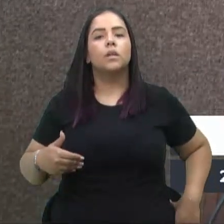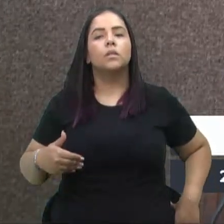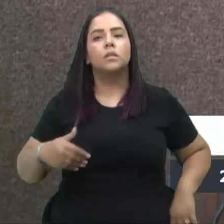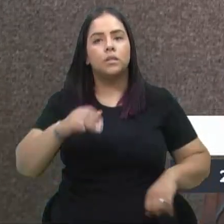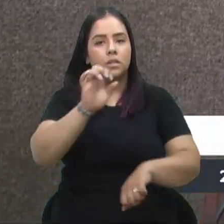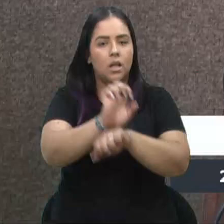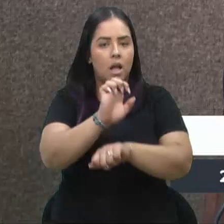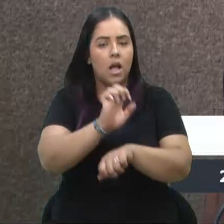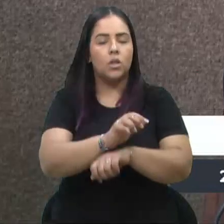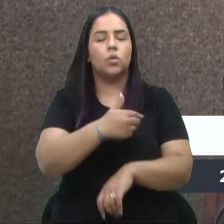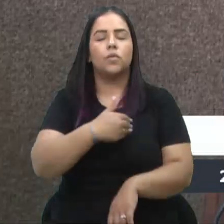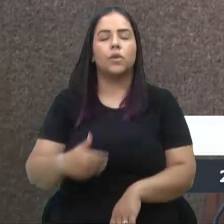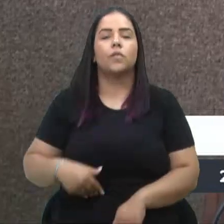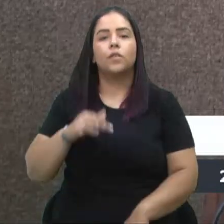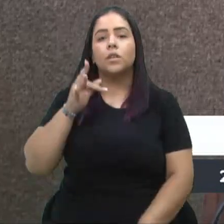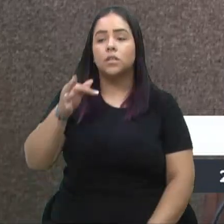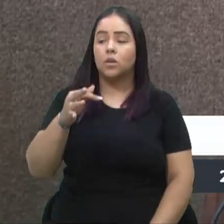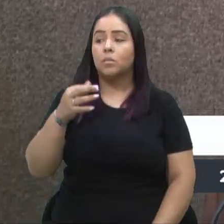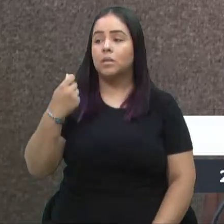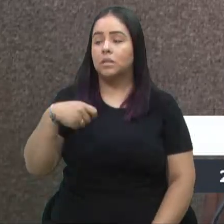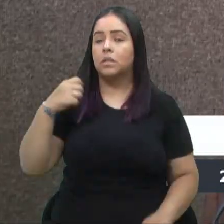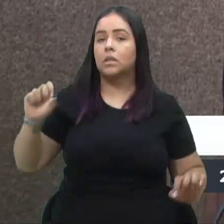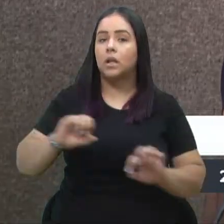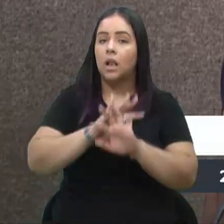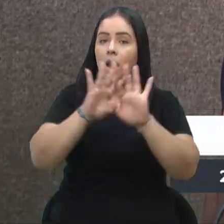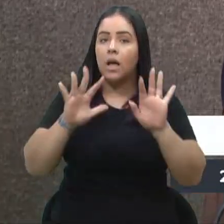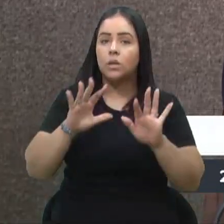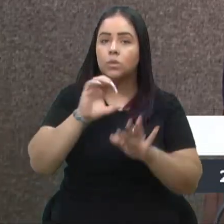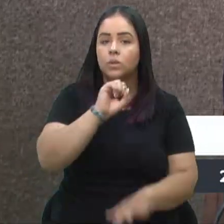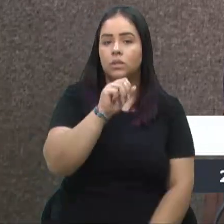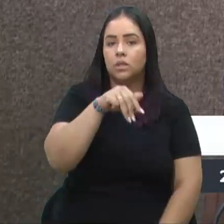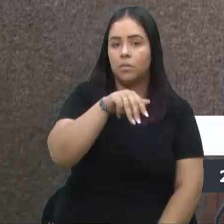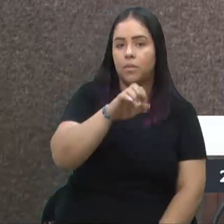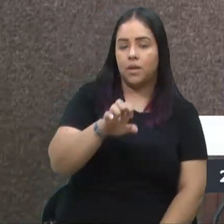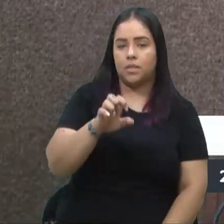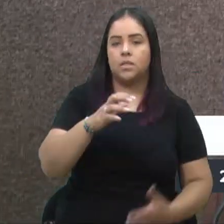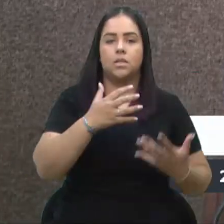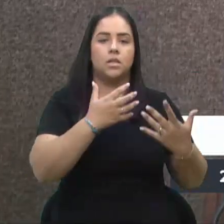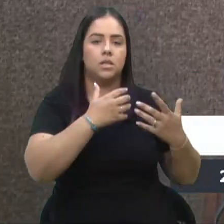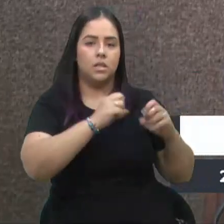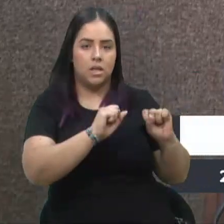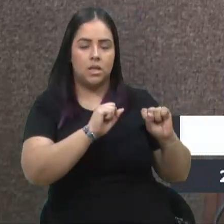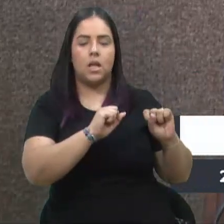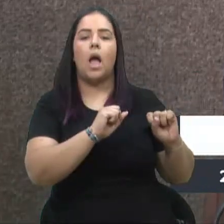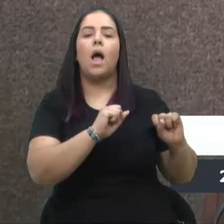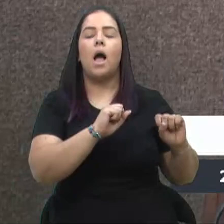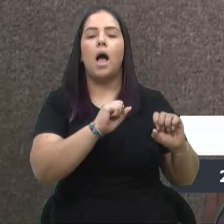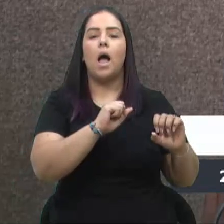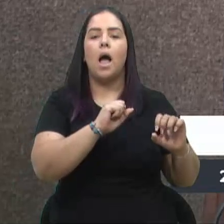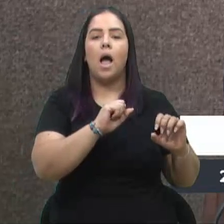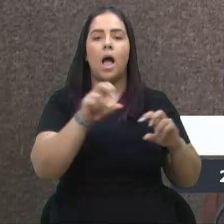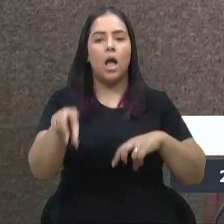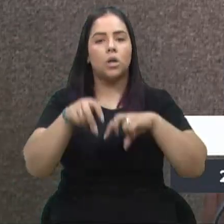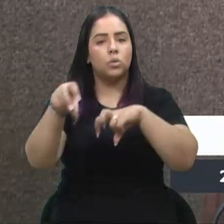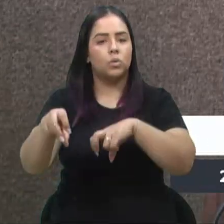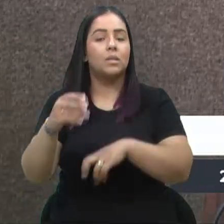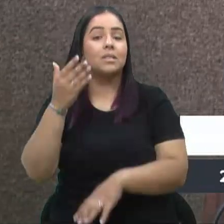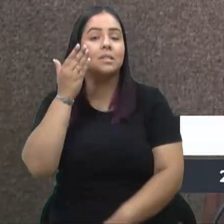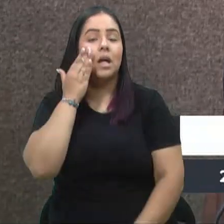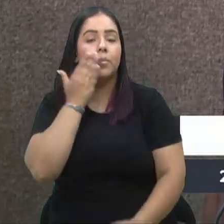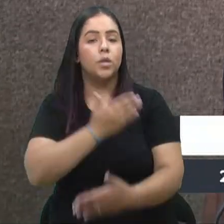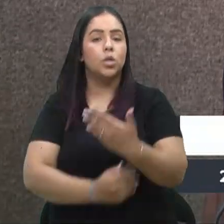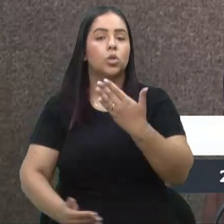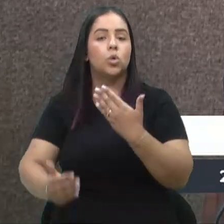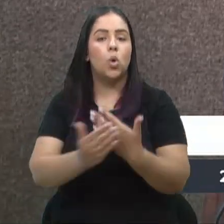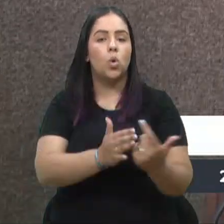Samae quanto a secretaria da Agricultura eles têm esse levantamento né eles sabem todos os pontos